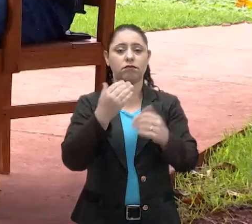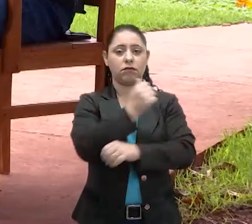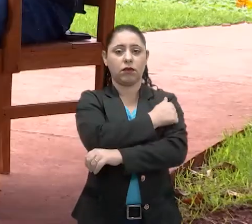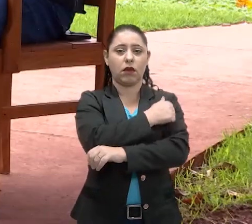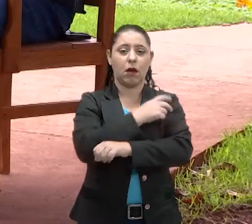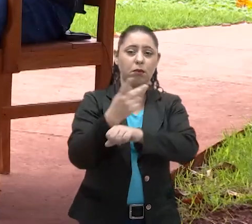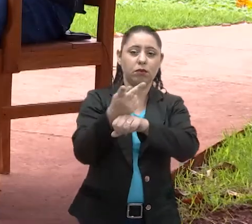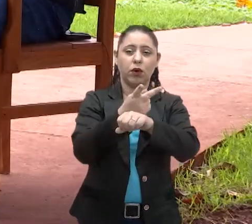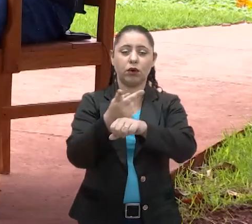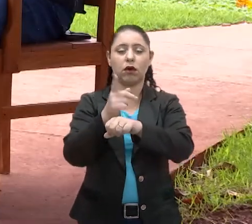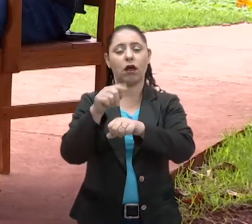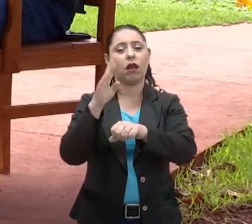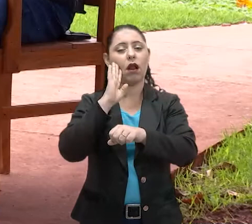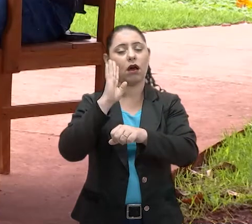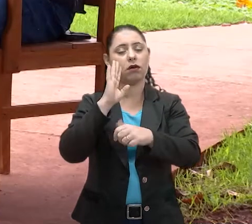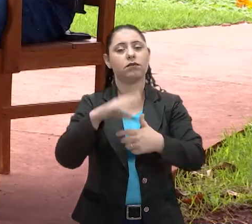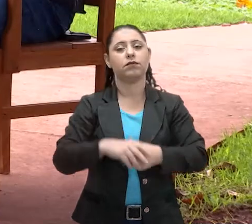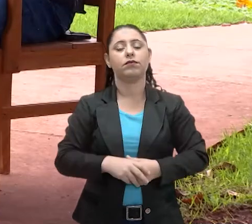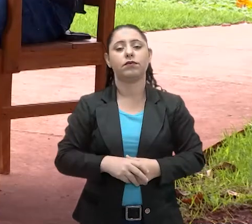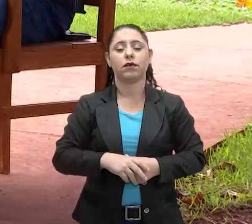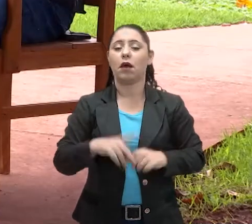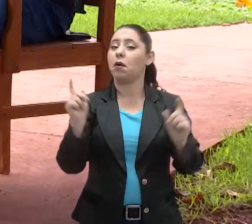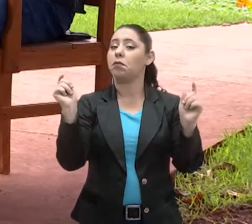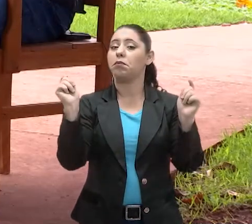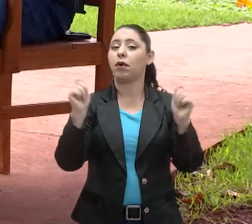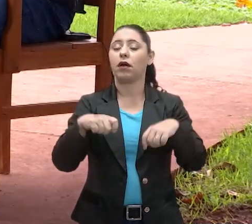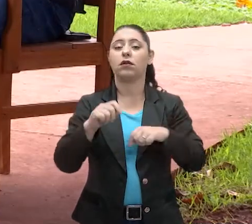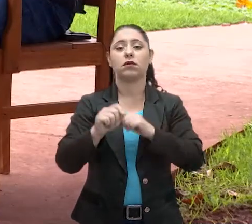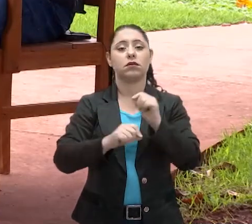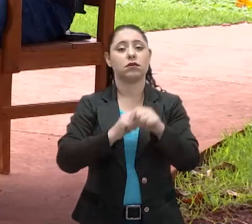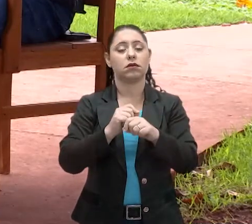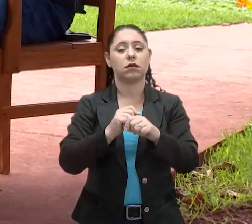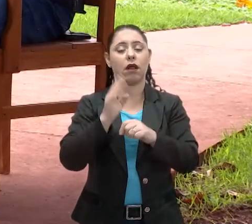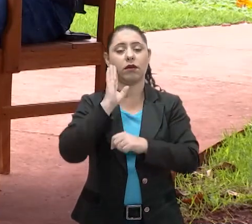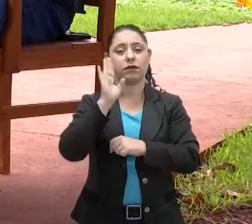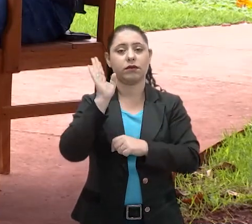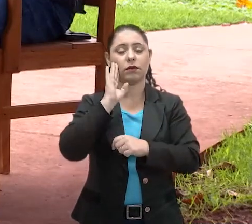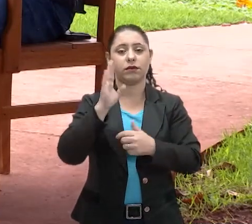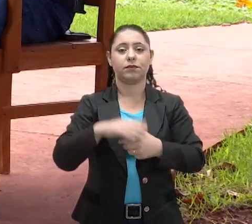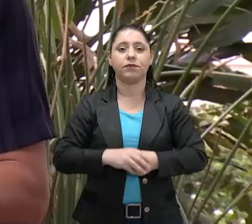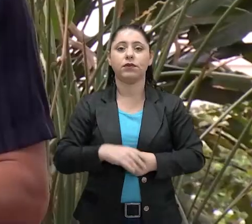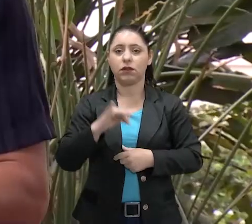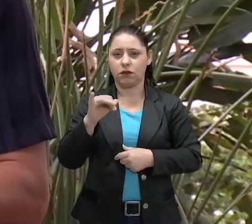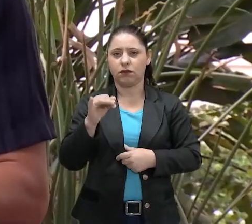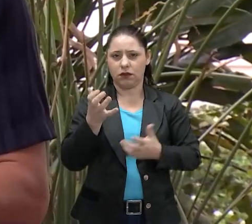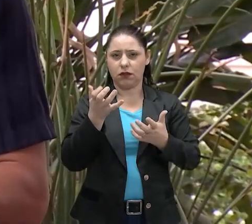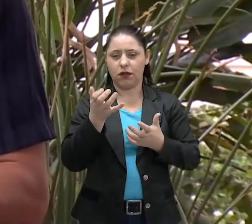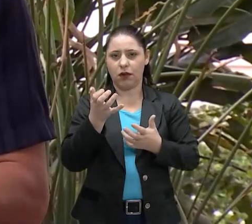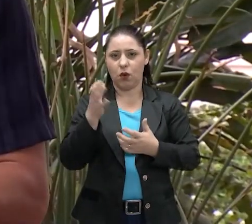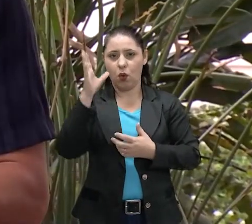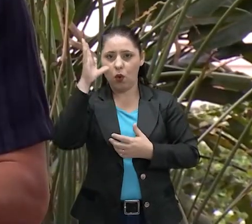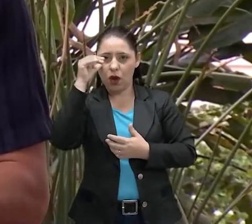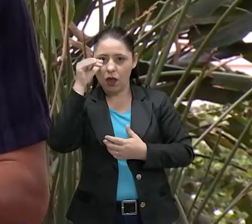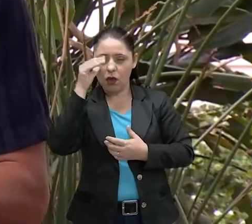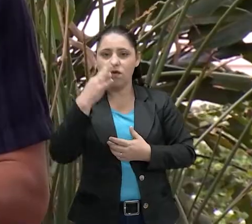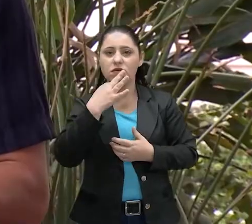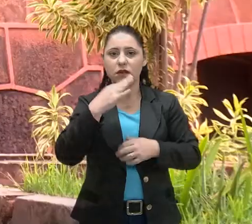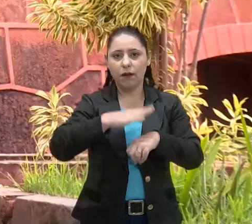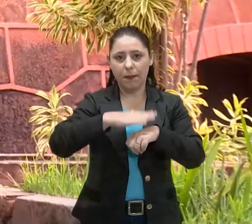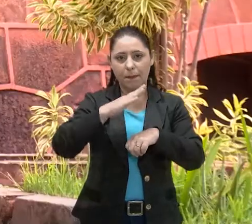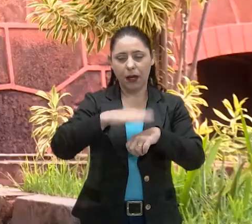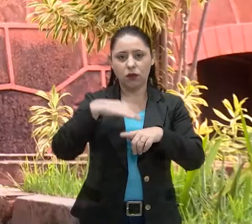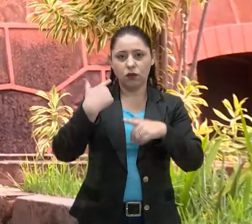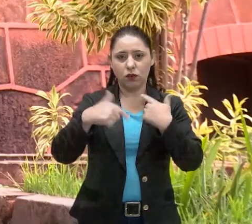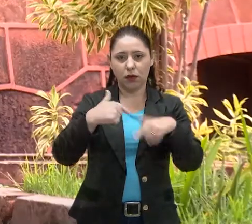você está indo em busca, né, desse aperfeiçoamento. Muito bacana. Se você ficou interessado em conhecer um pouco